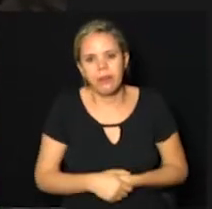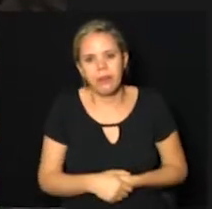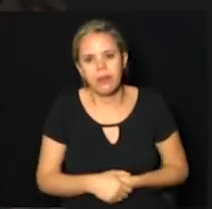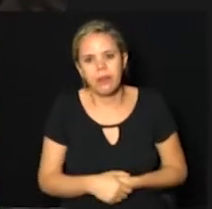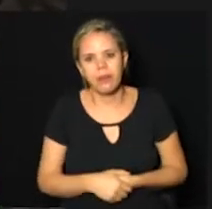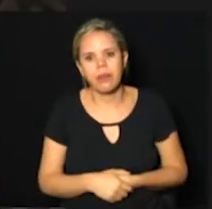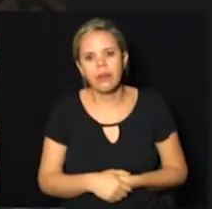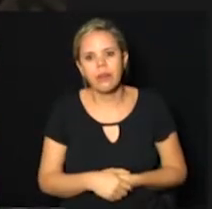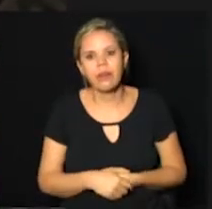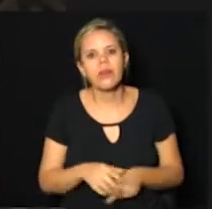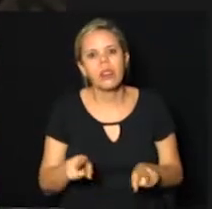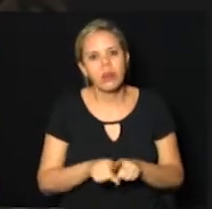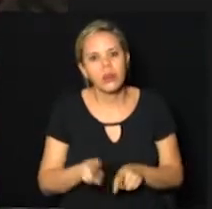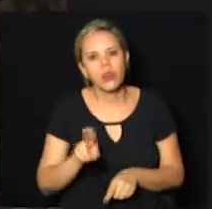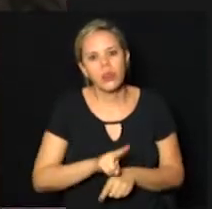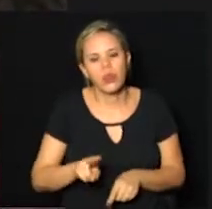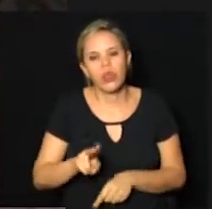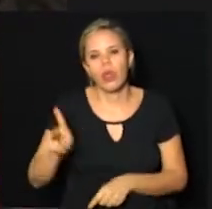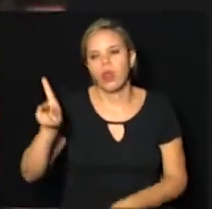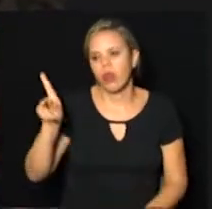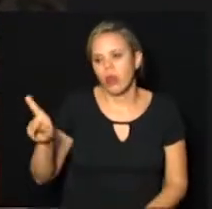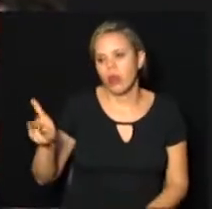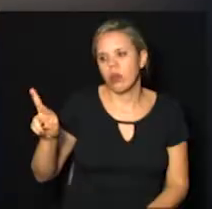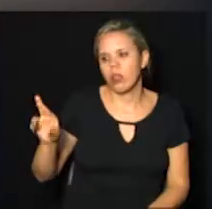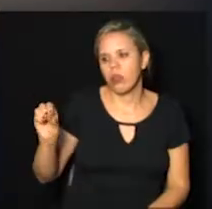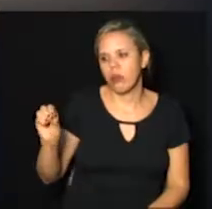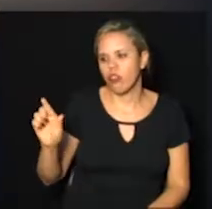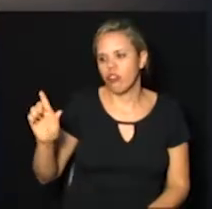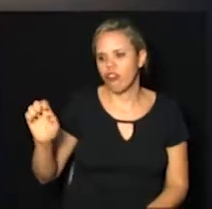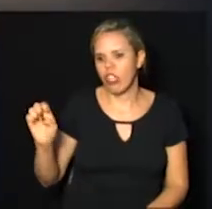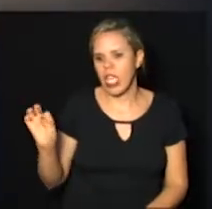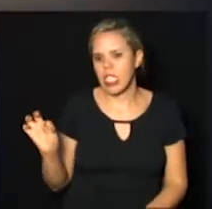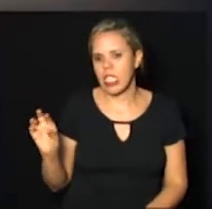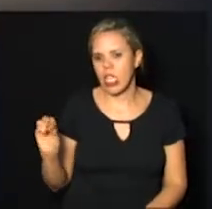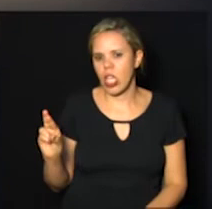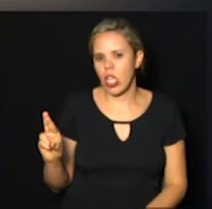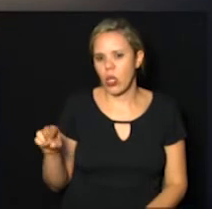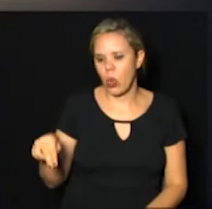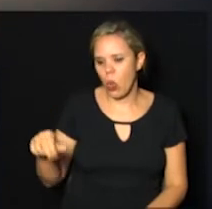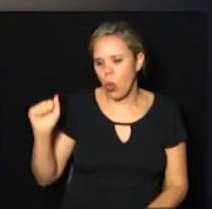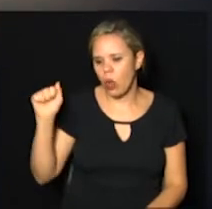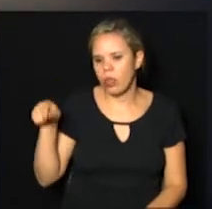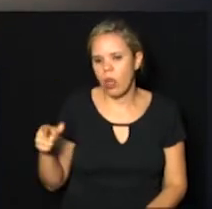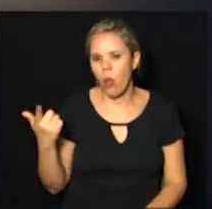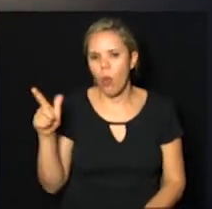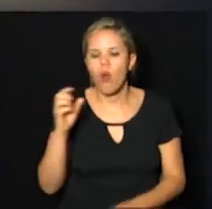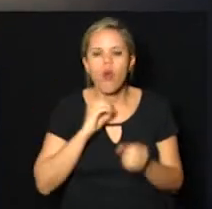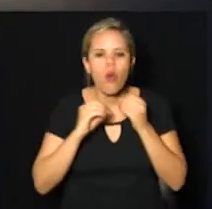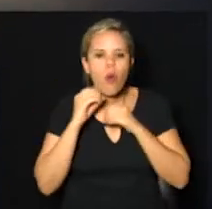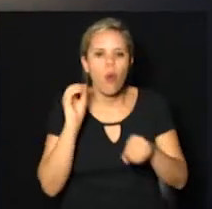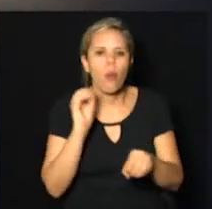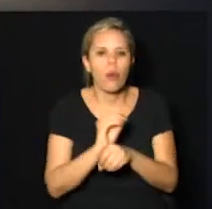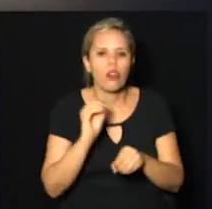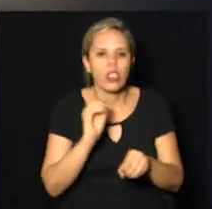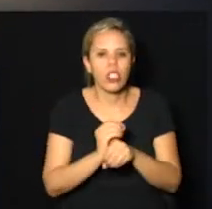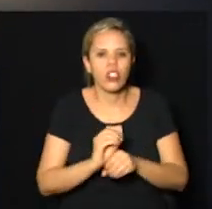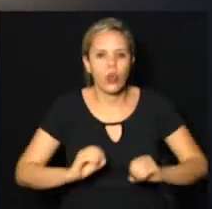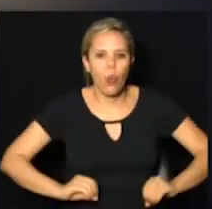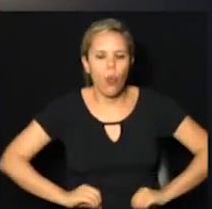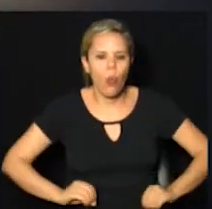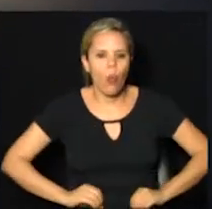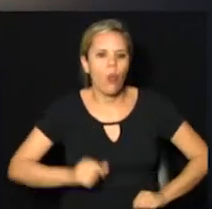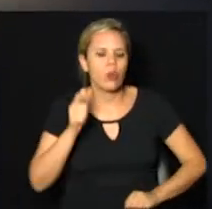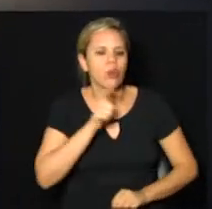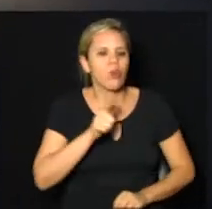A gente também usa progesterona. A gente usa progesterona, que é um outro hormônio, para proteger o útero da mulher. Então, a gente